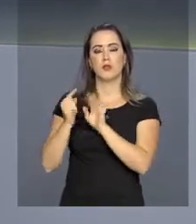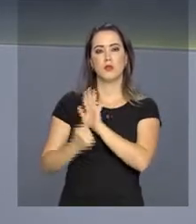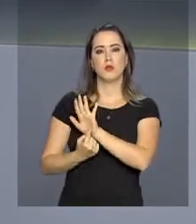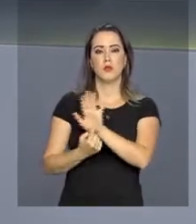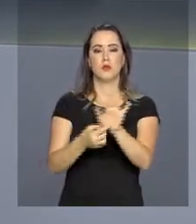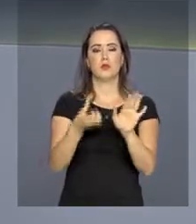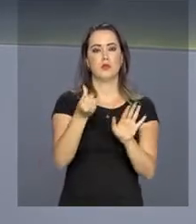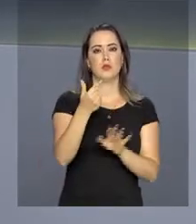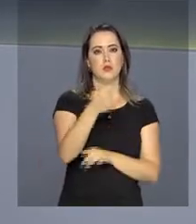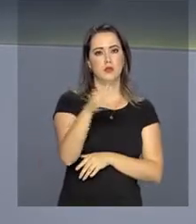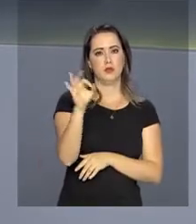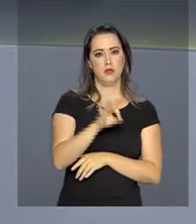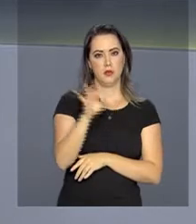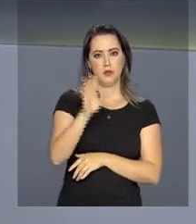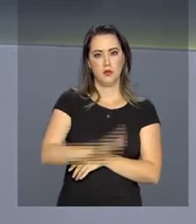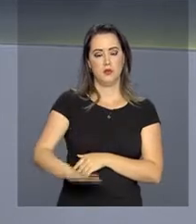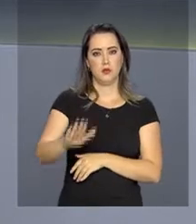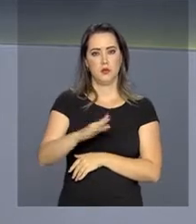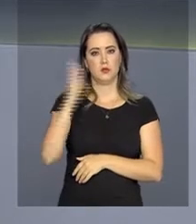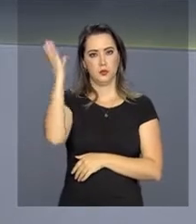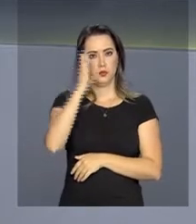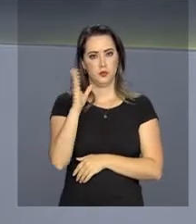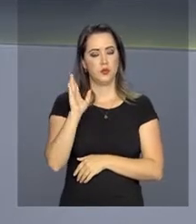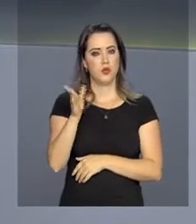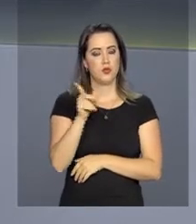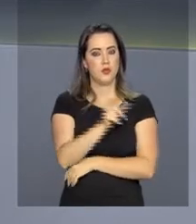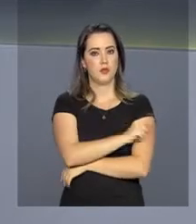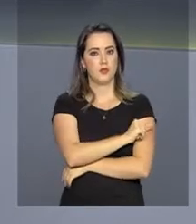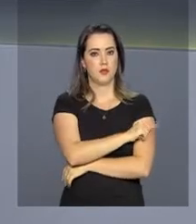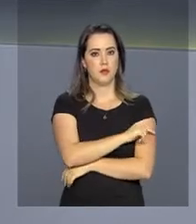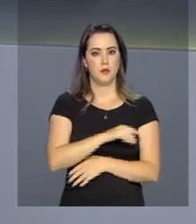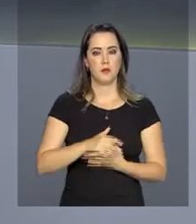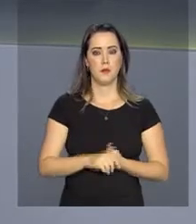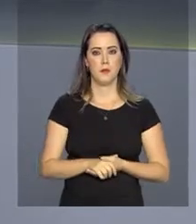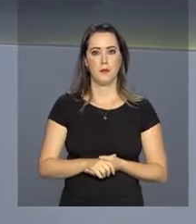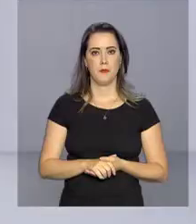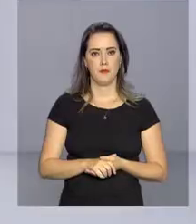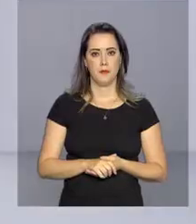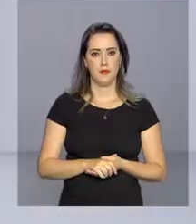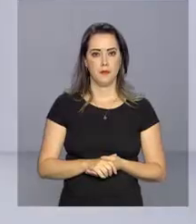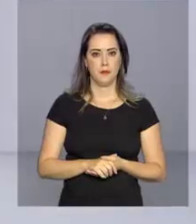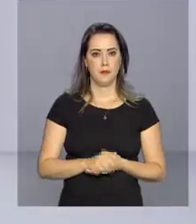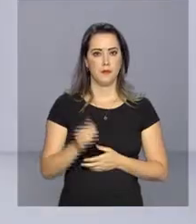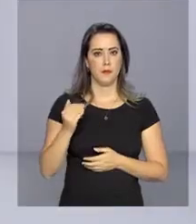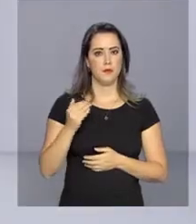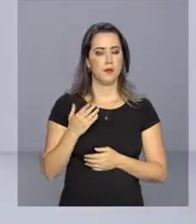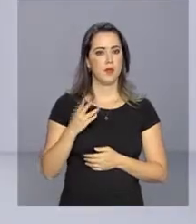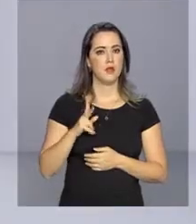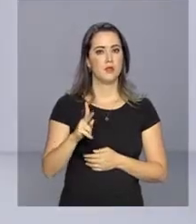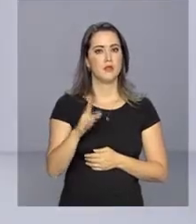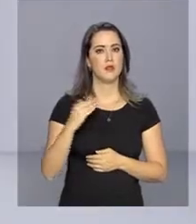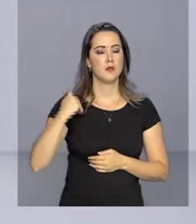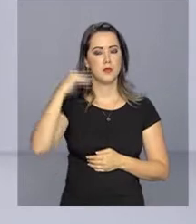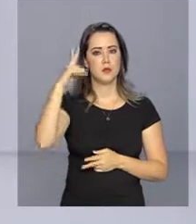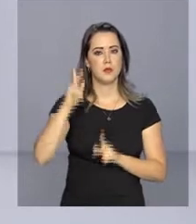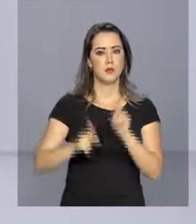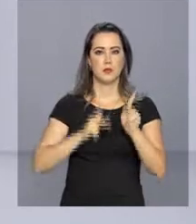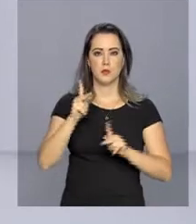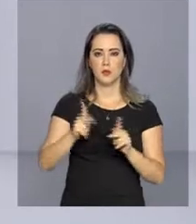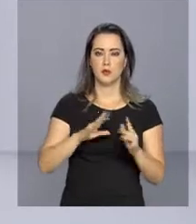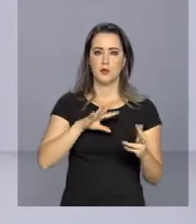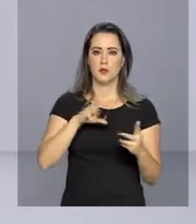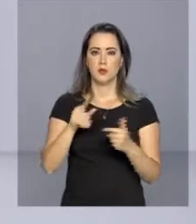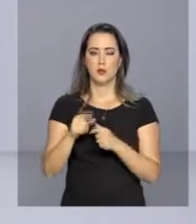que 62% das crianças brasileiras já foram vacinadas e cada vez mais a população mundial